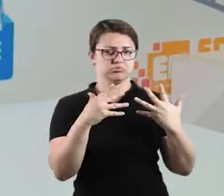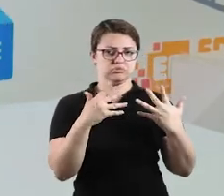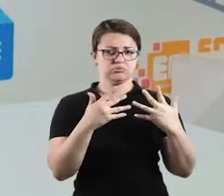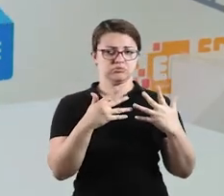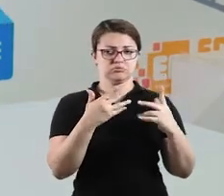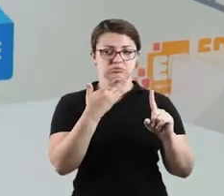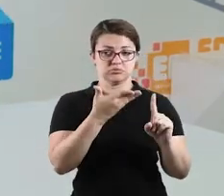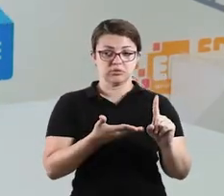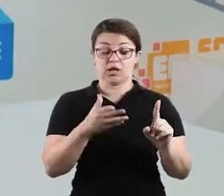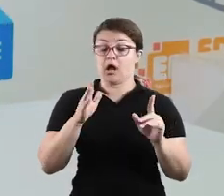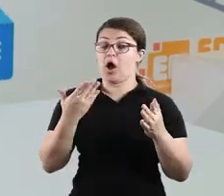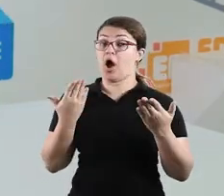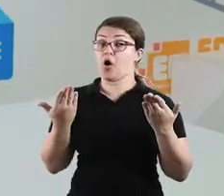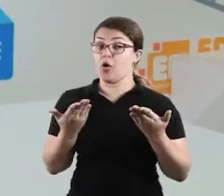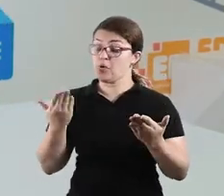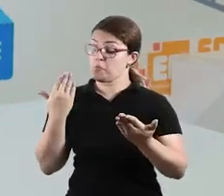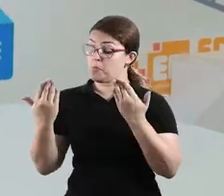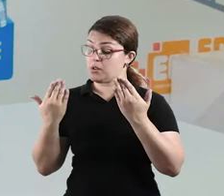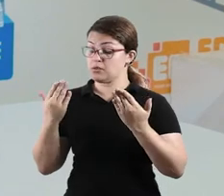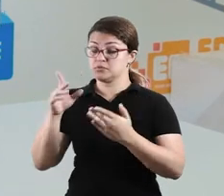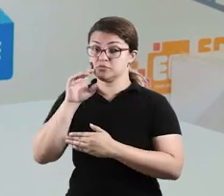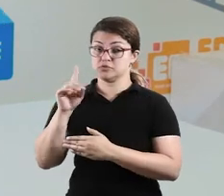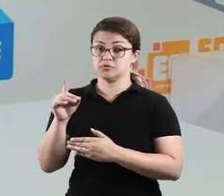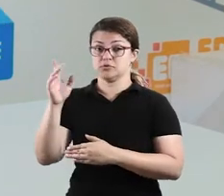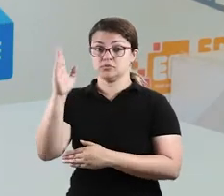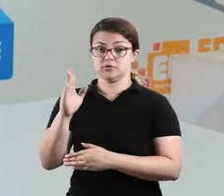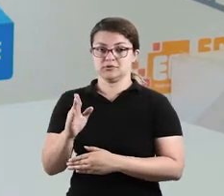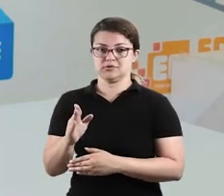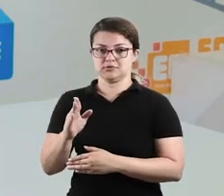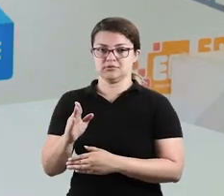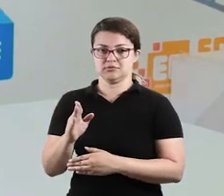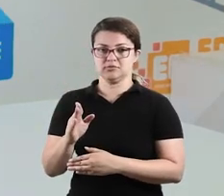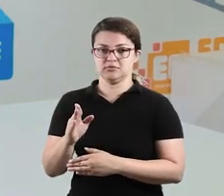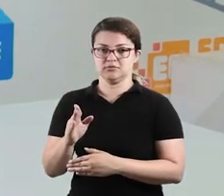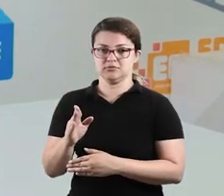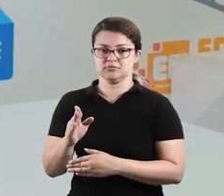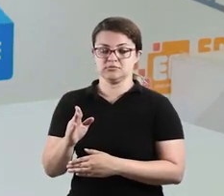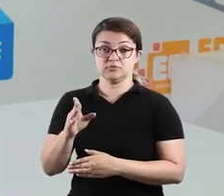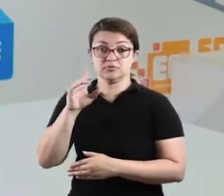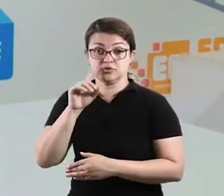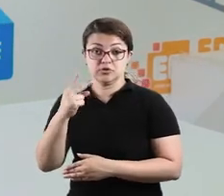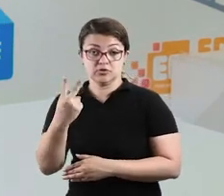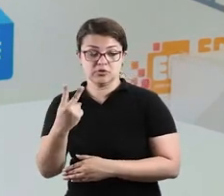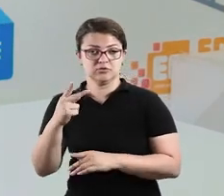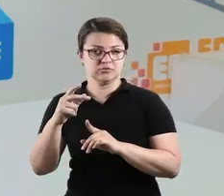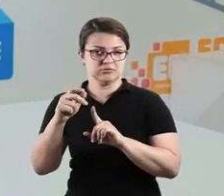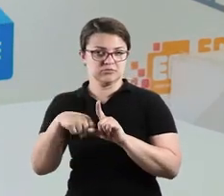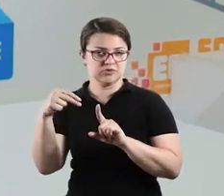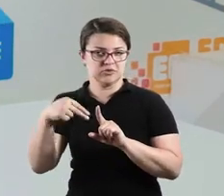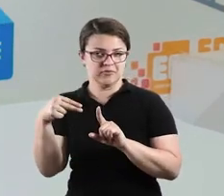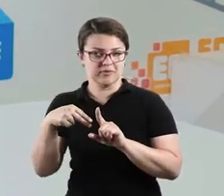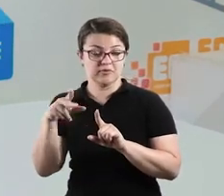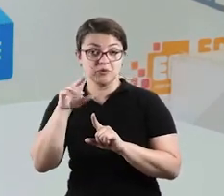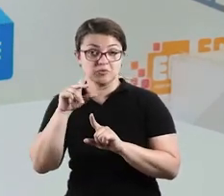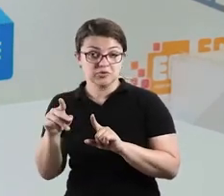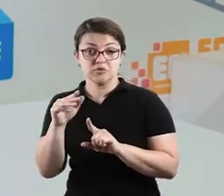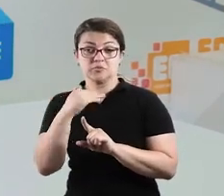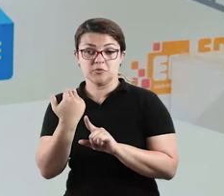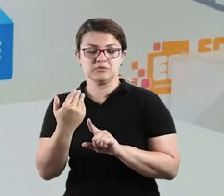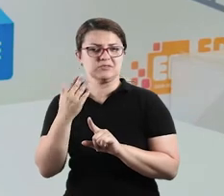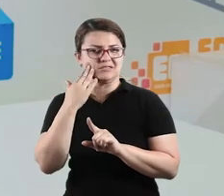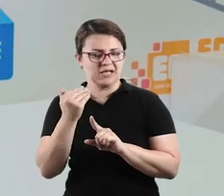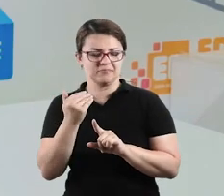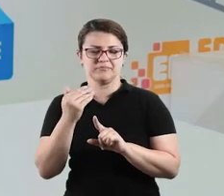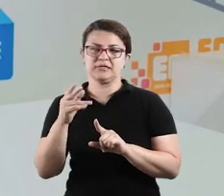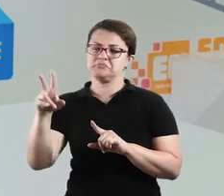Brasil? Dia de finados, tudo bem? No dia de finados, também dia 2 de novembro no Brasil, o que que nós fazemos? Normalmente é aquele dia